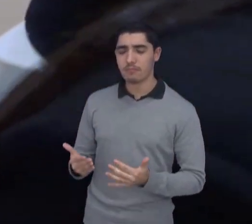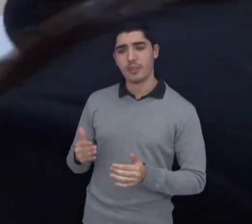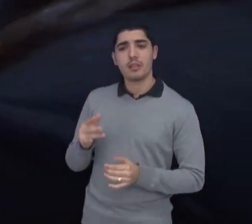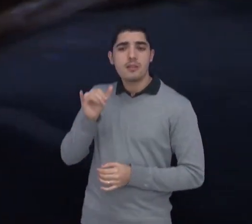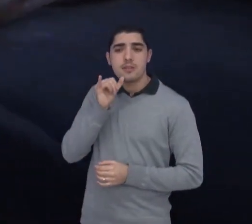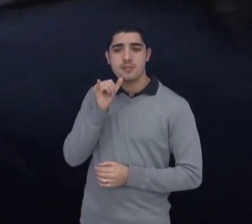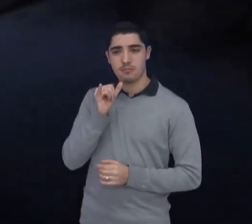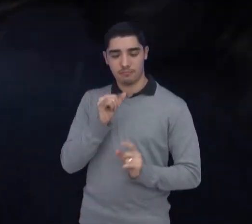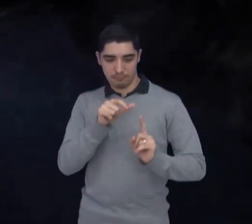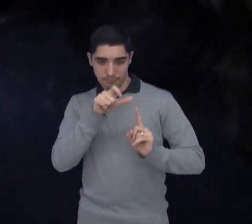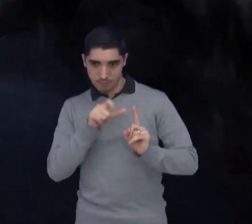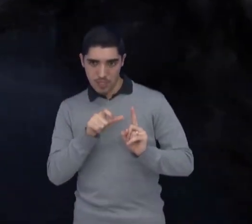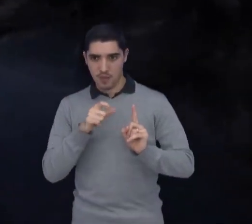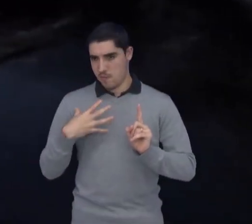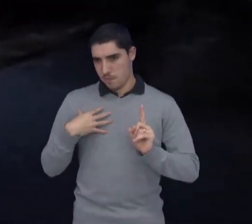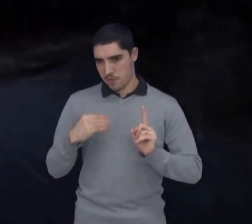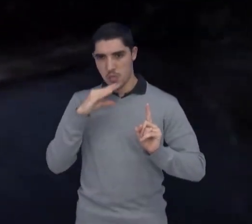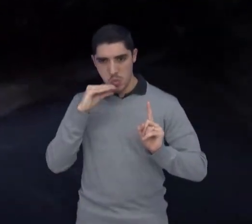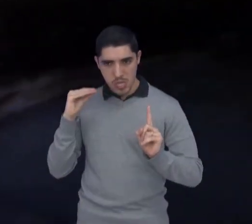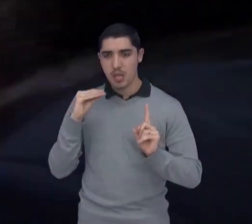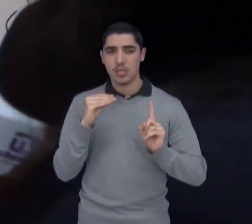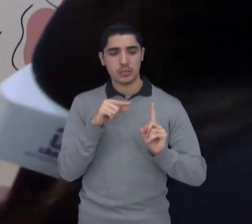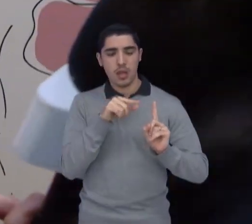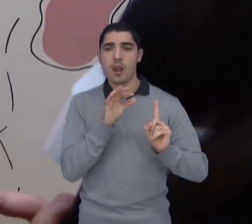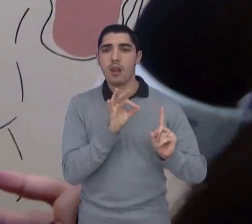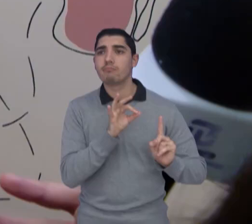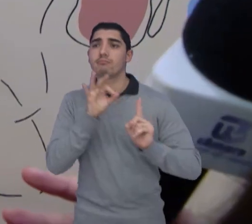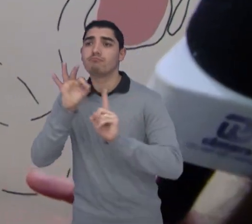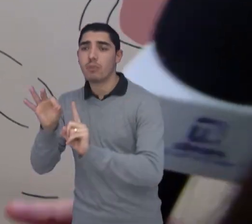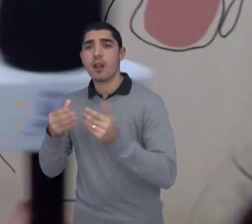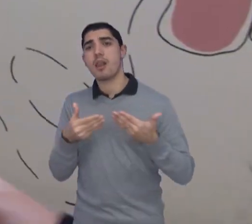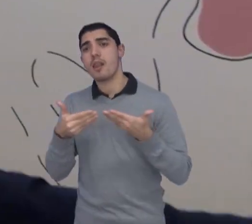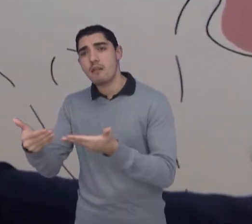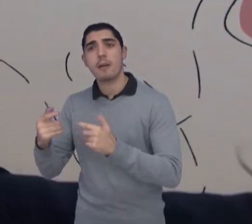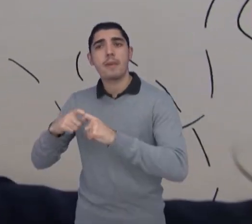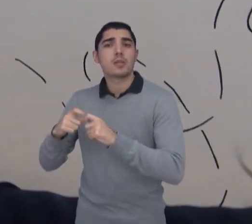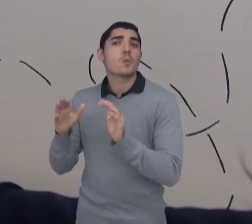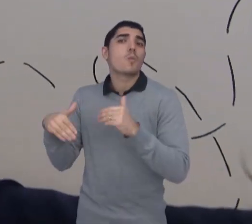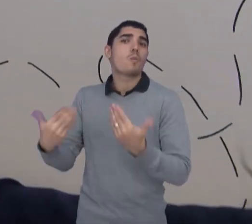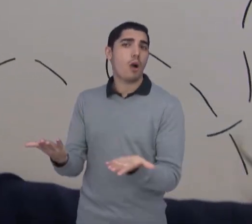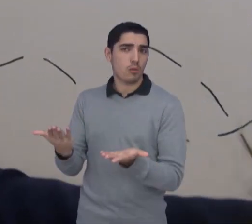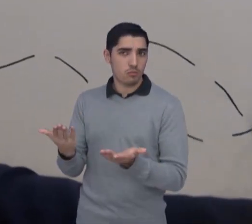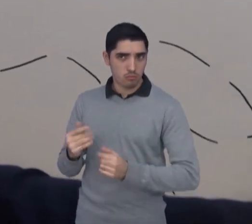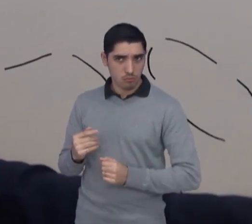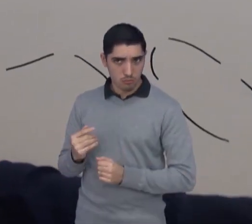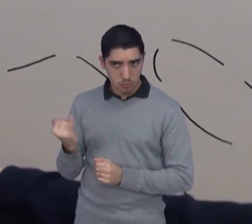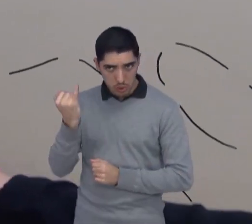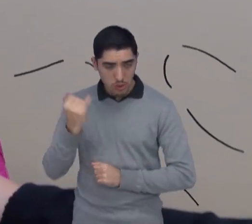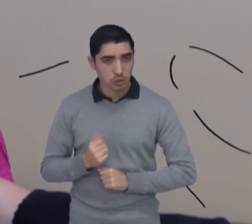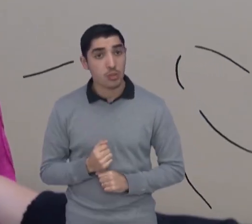levar um filho, né, para os pais, quando precisa levar eles para o ebiatra? O ideal é que faça um